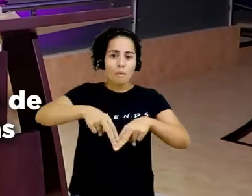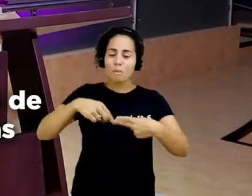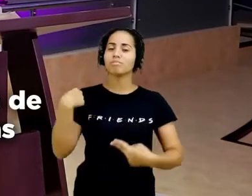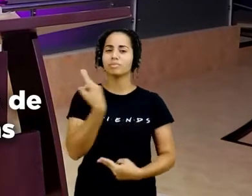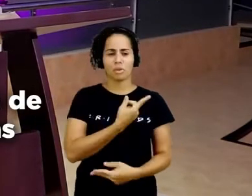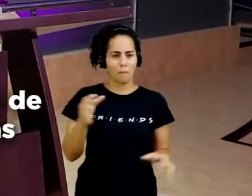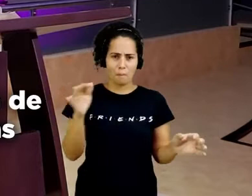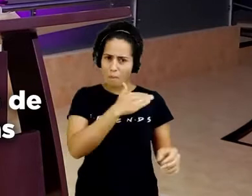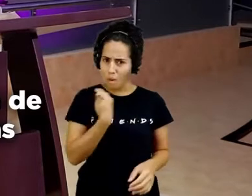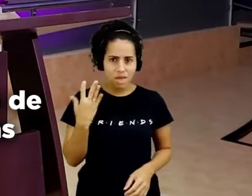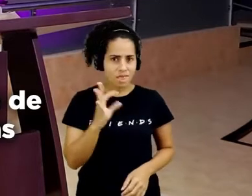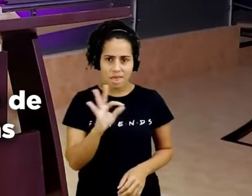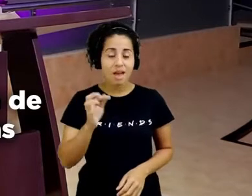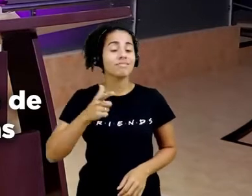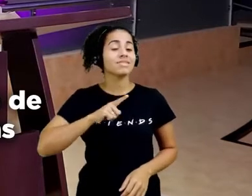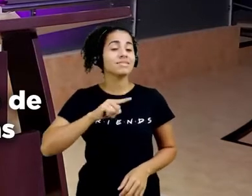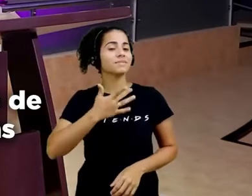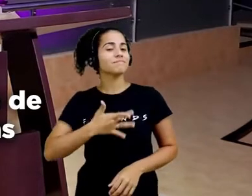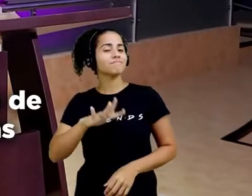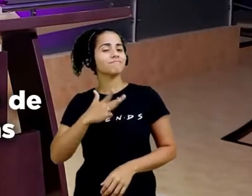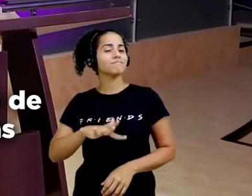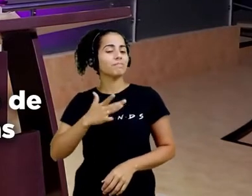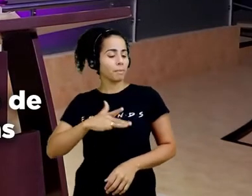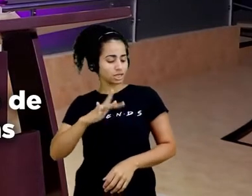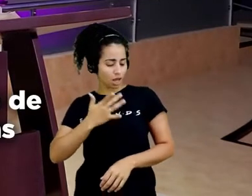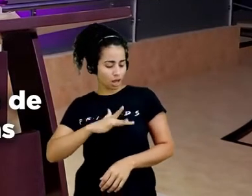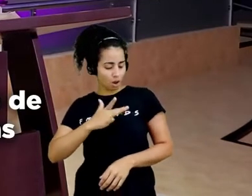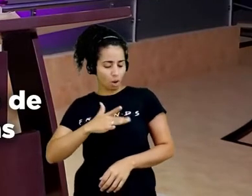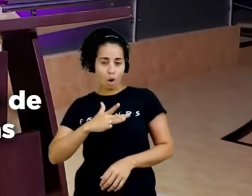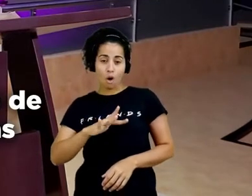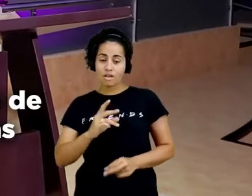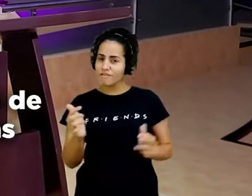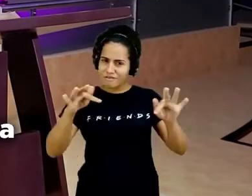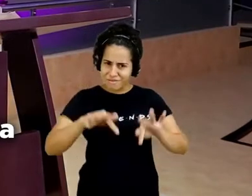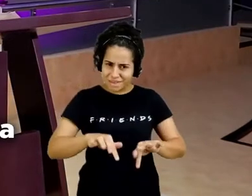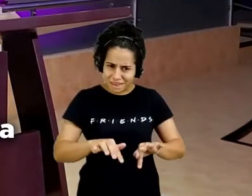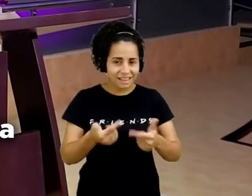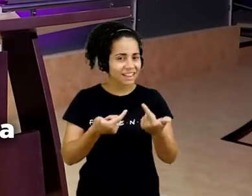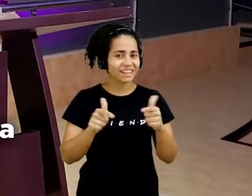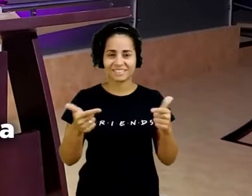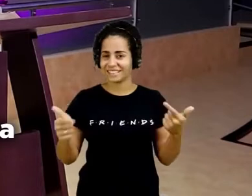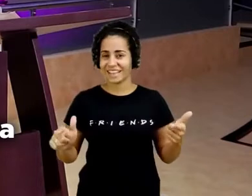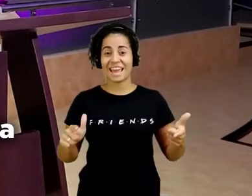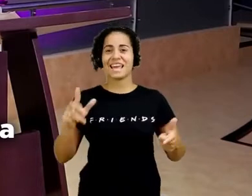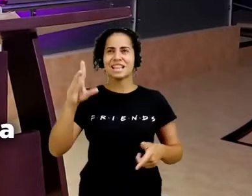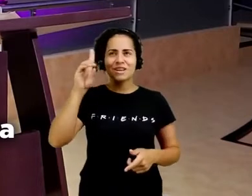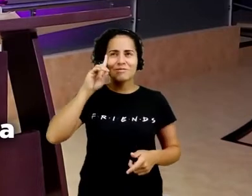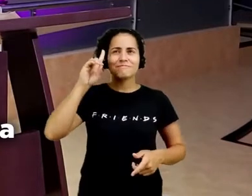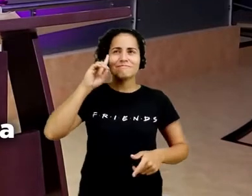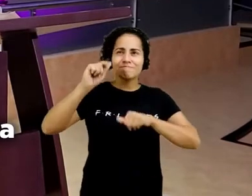sermos consumidos, porque as suas misericórdias não têm fim. Renovam-se cada